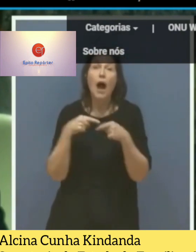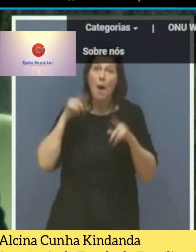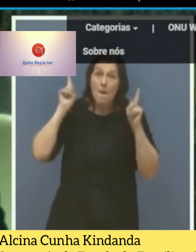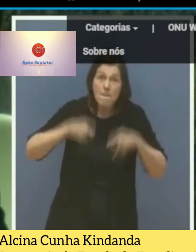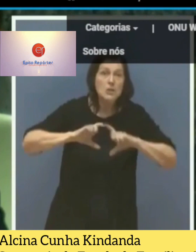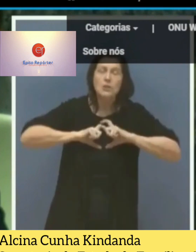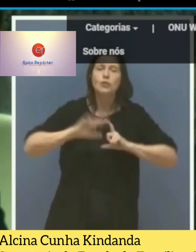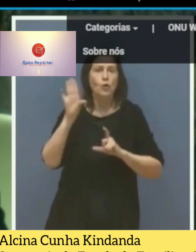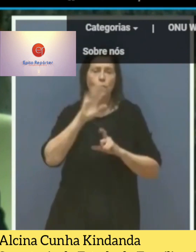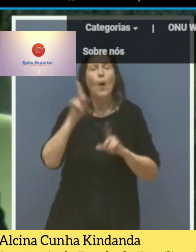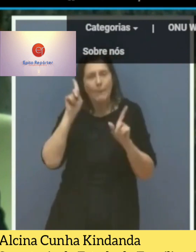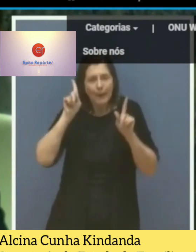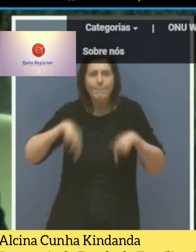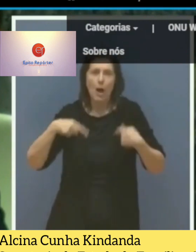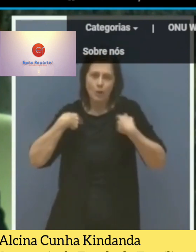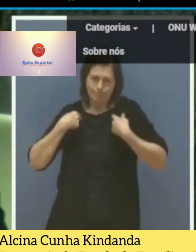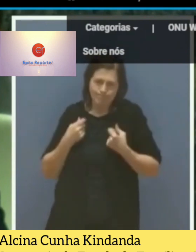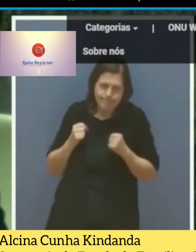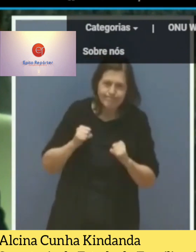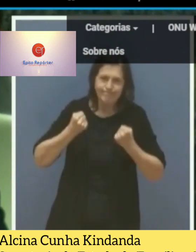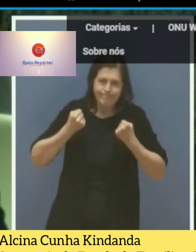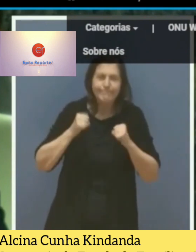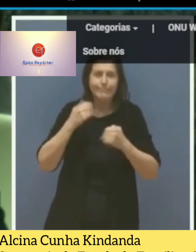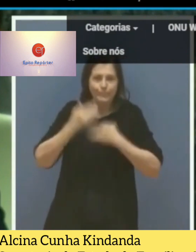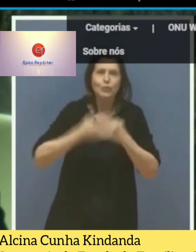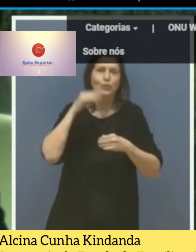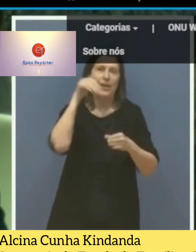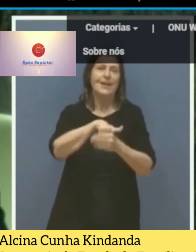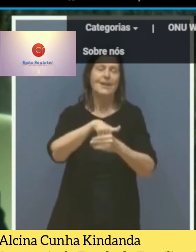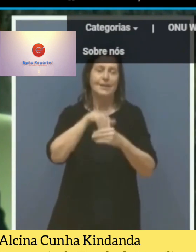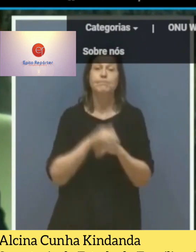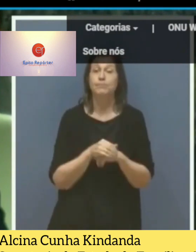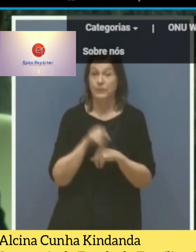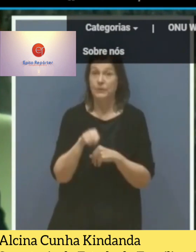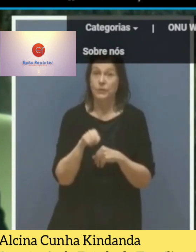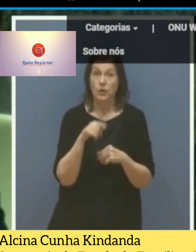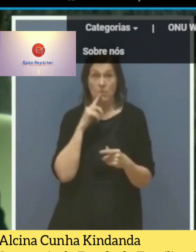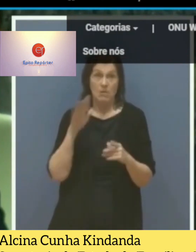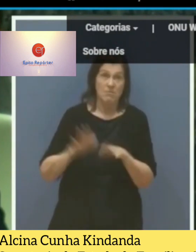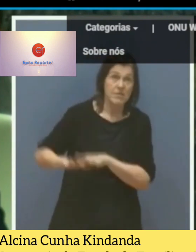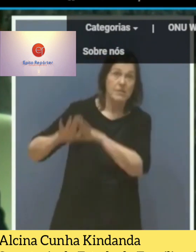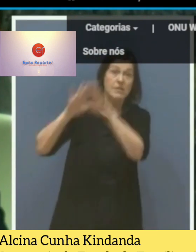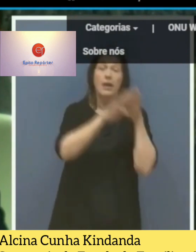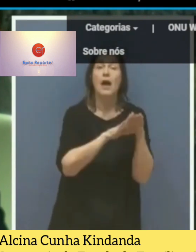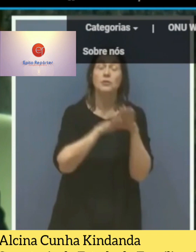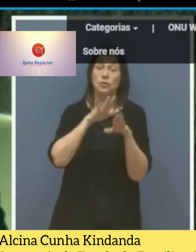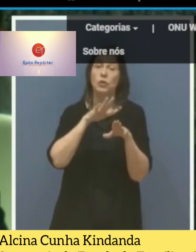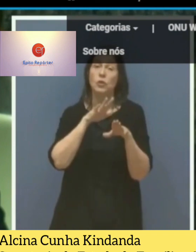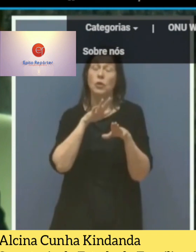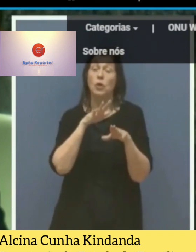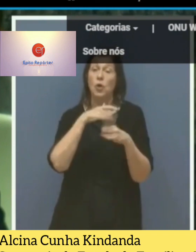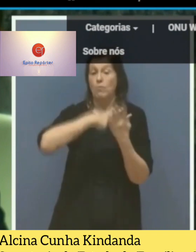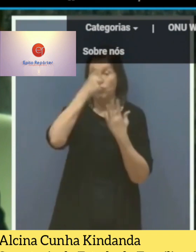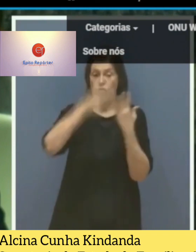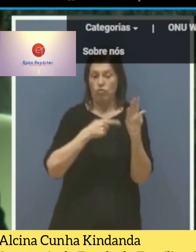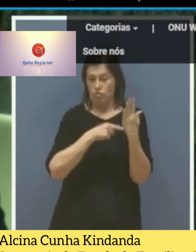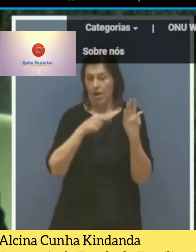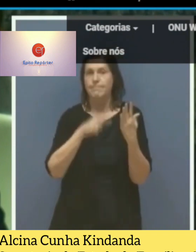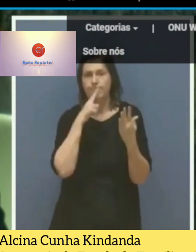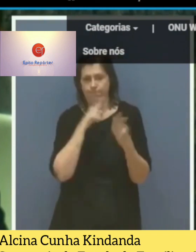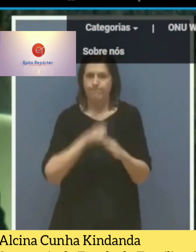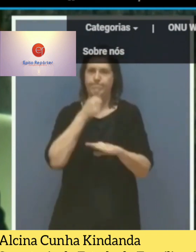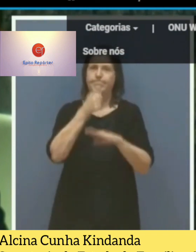olímpicos internacional em 2022 foi criada Para apoiar pessoas com deficiência intelectual